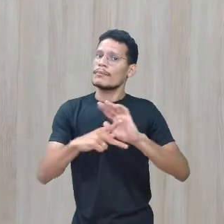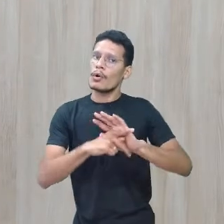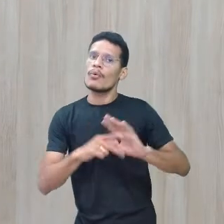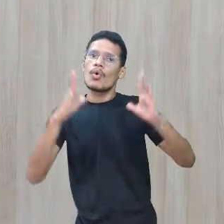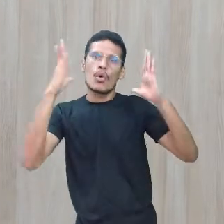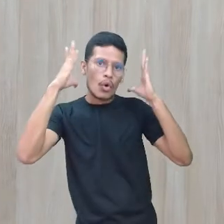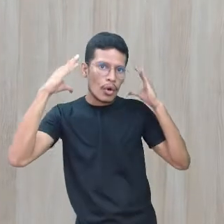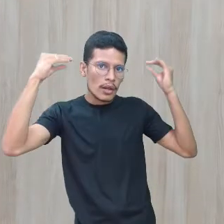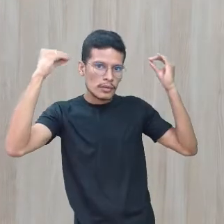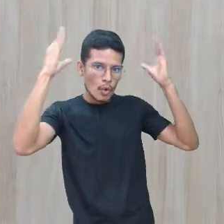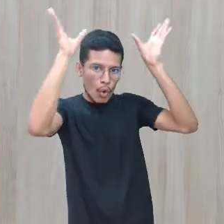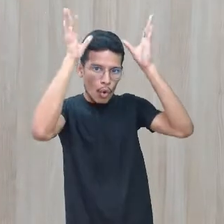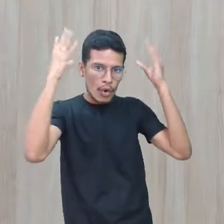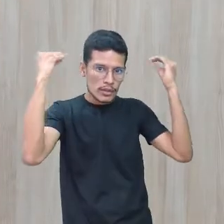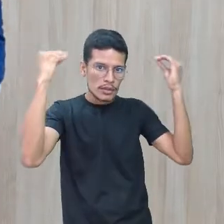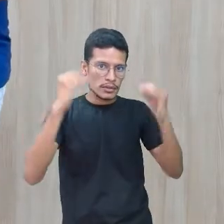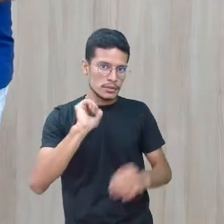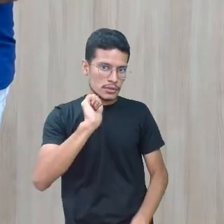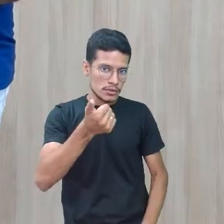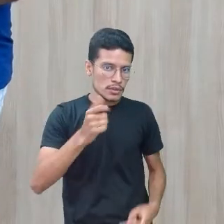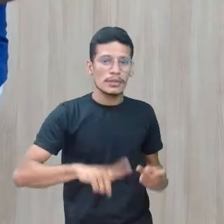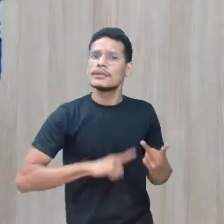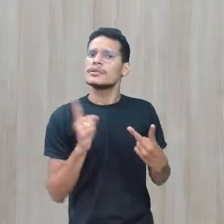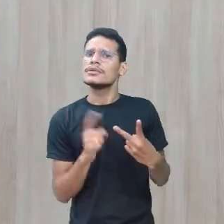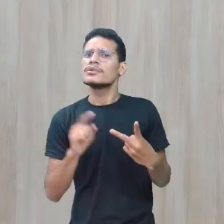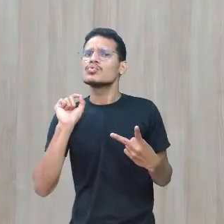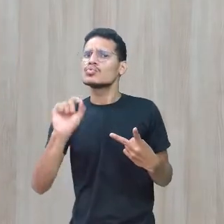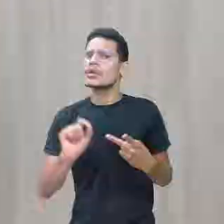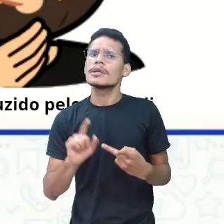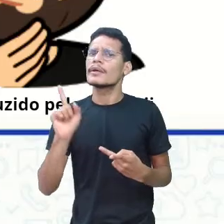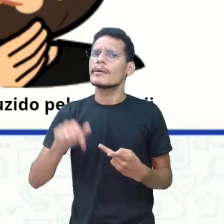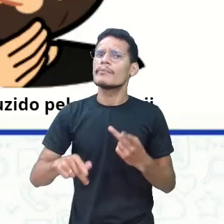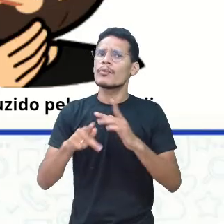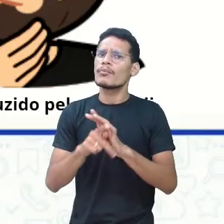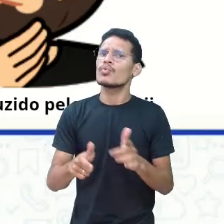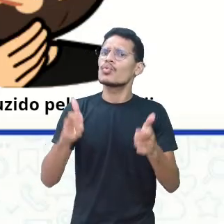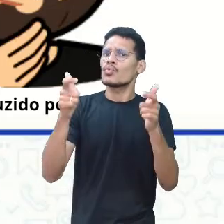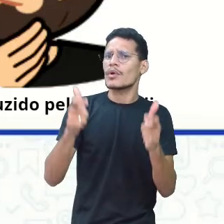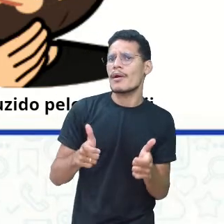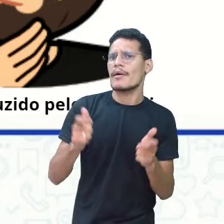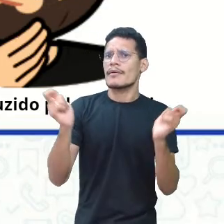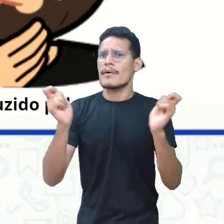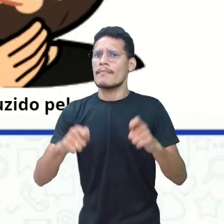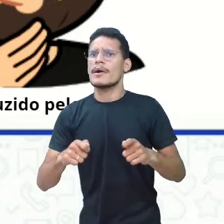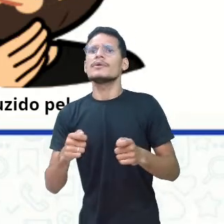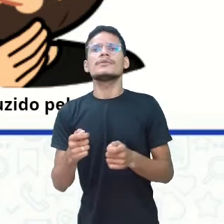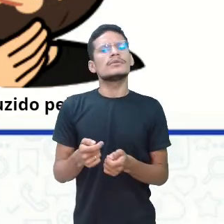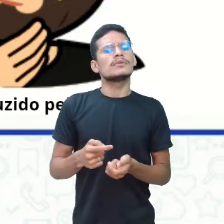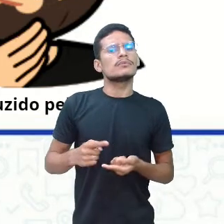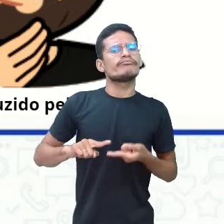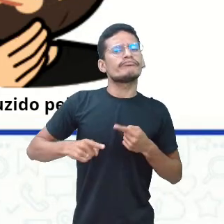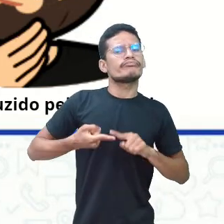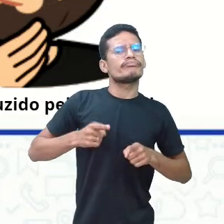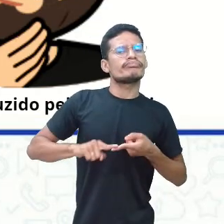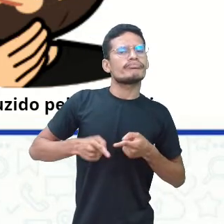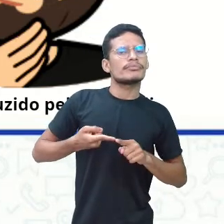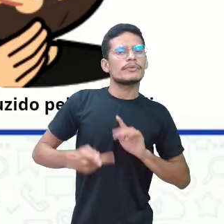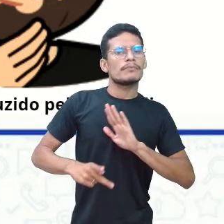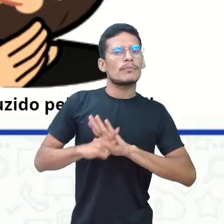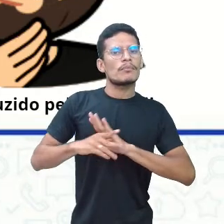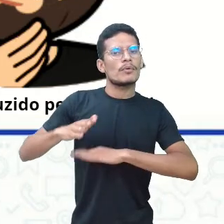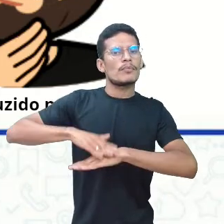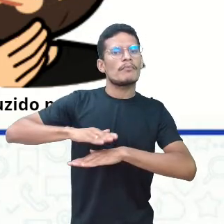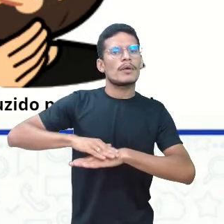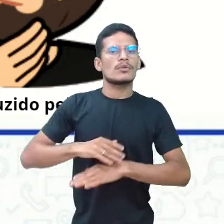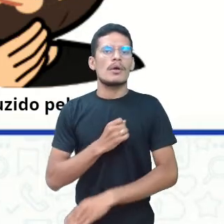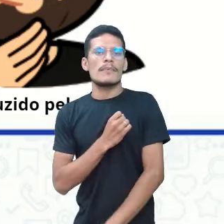holandeses, ok? Segundo deles, ele foi palco também, né, de articulações, né, dos militares durante o